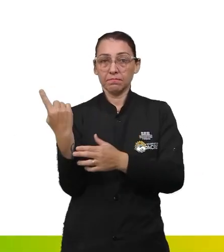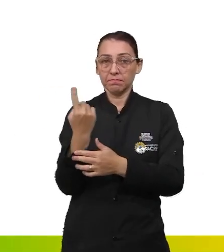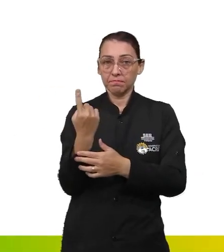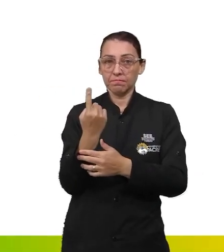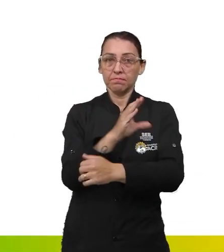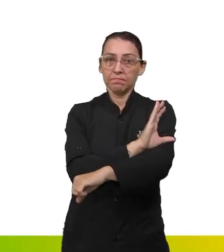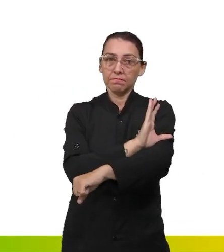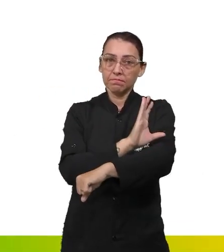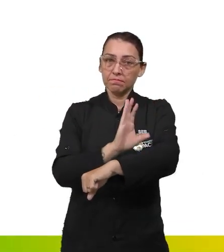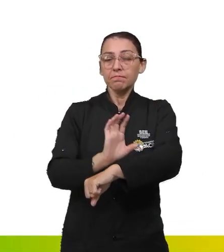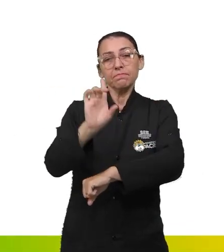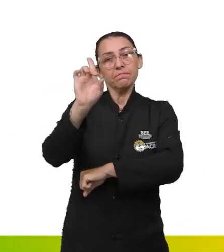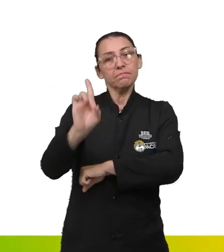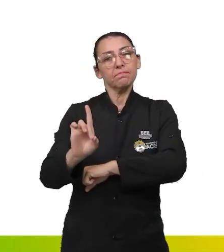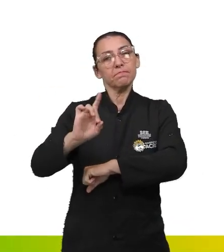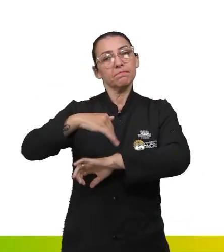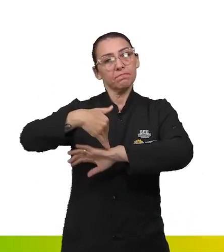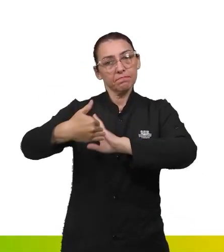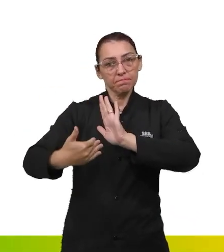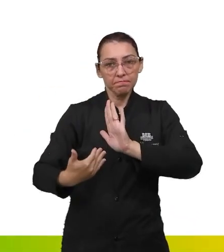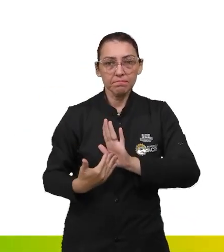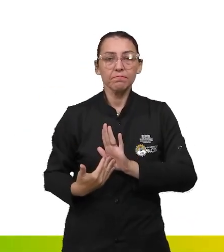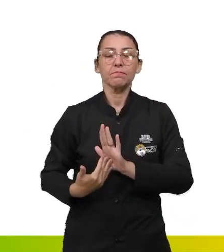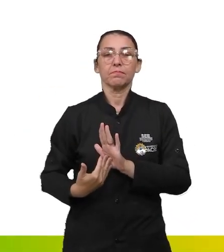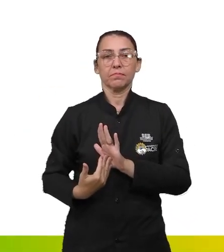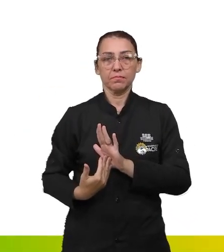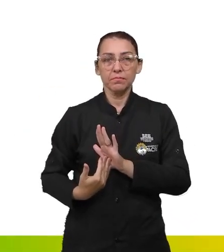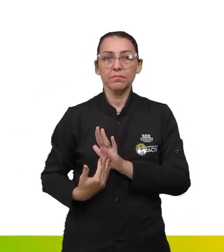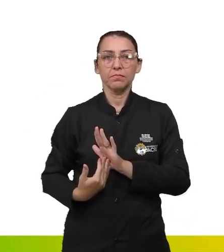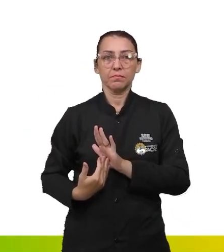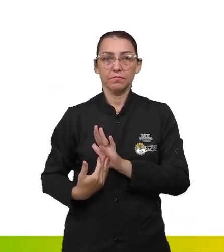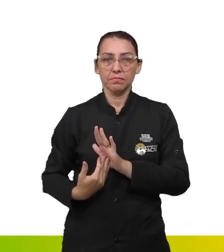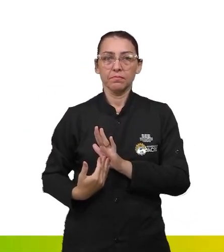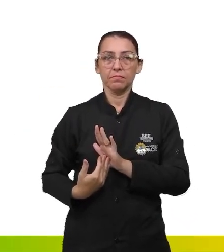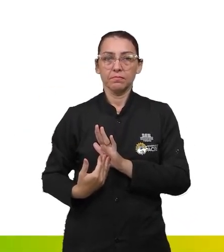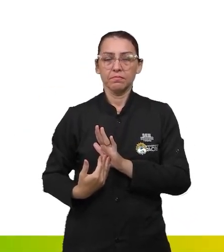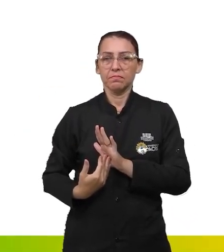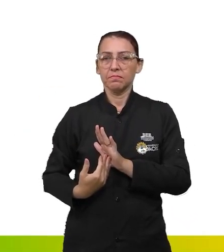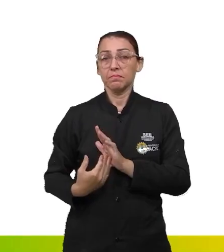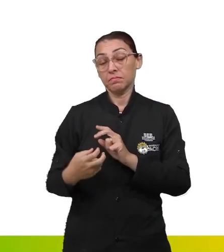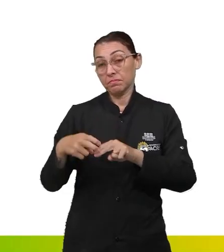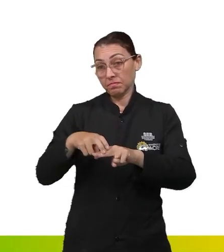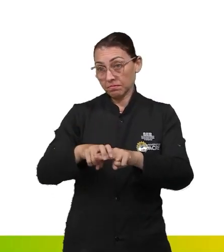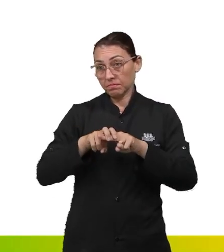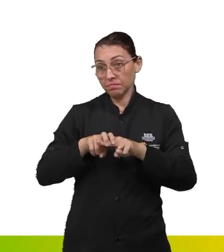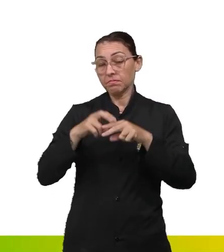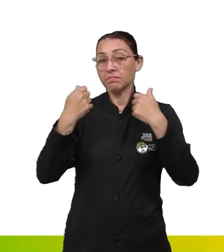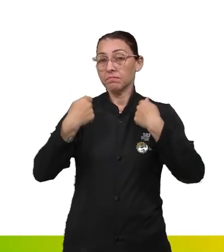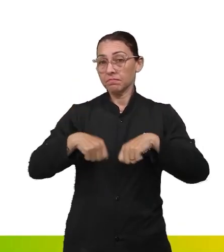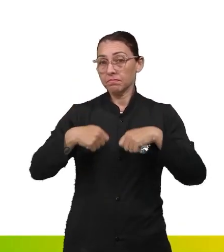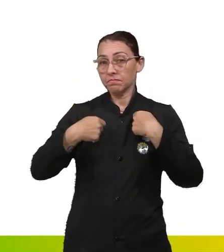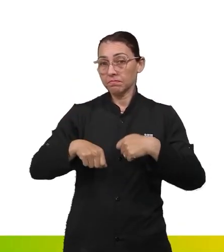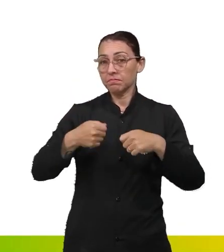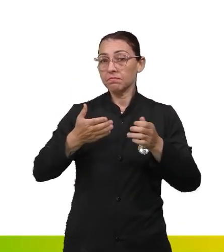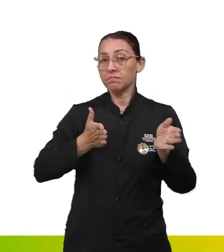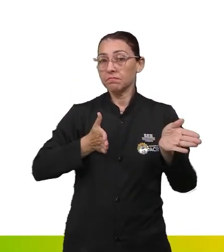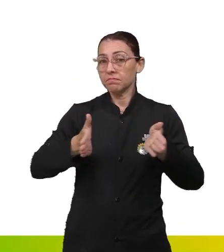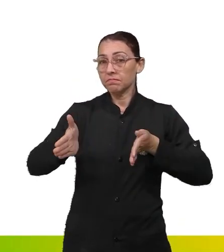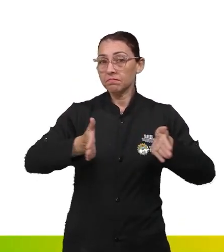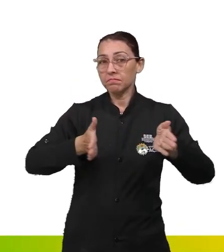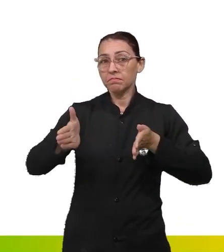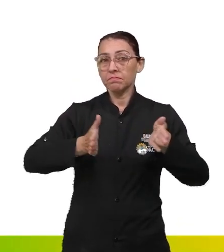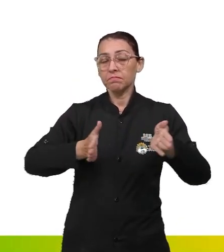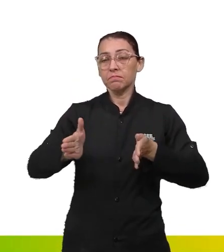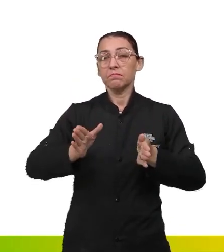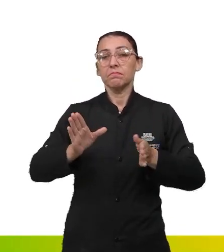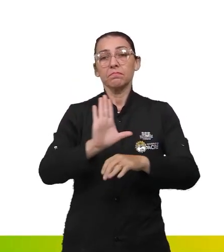nós temos aqui que a cultura ela é um direito de todos. Então, portanto, ela precisa ser acessível.